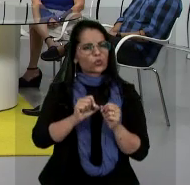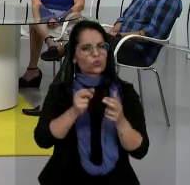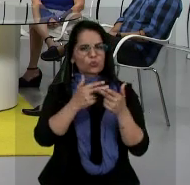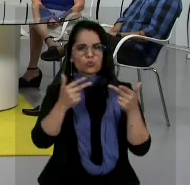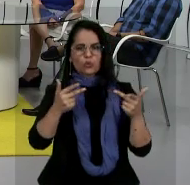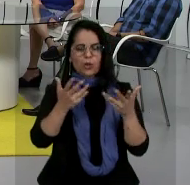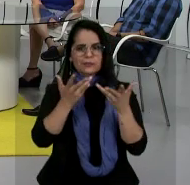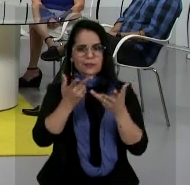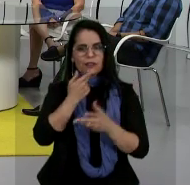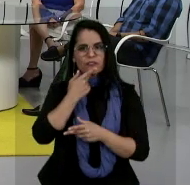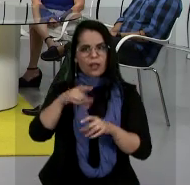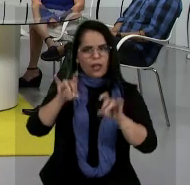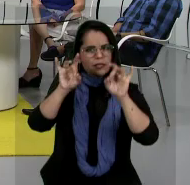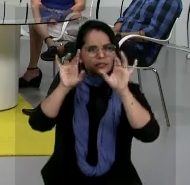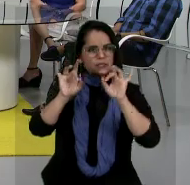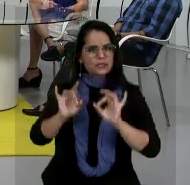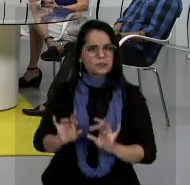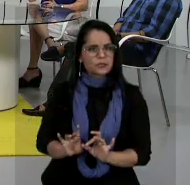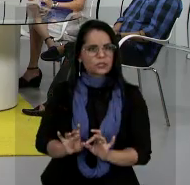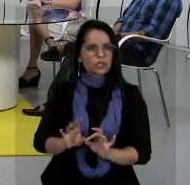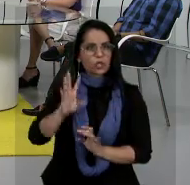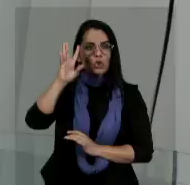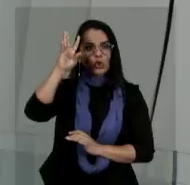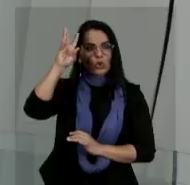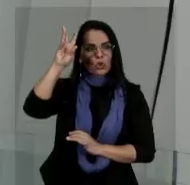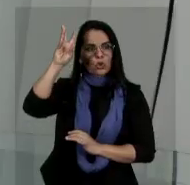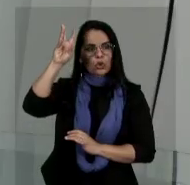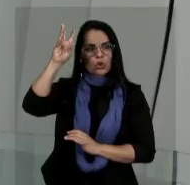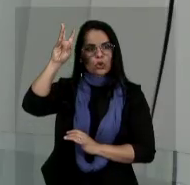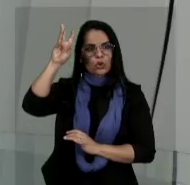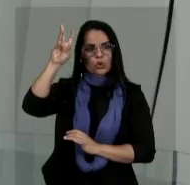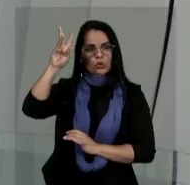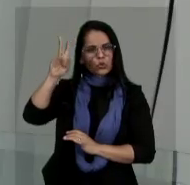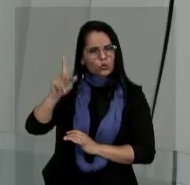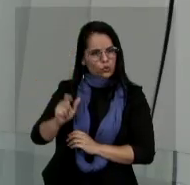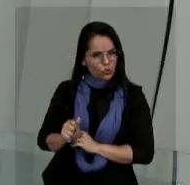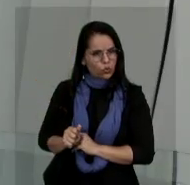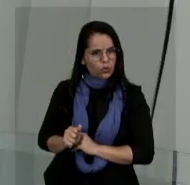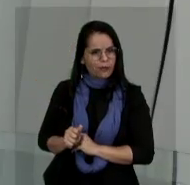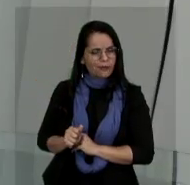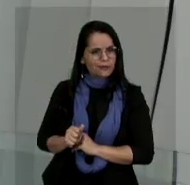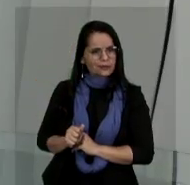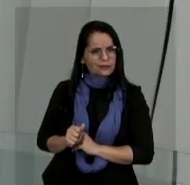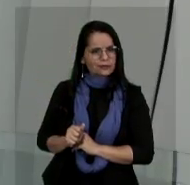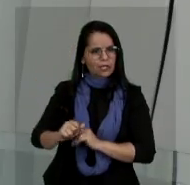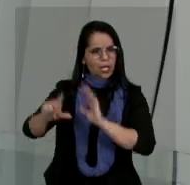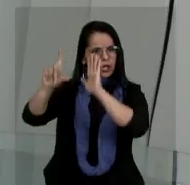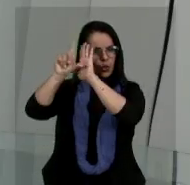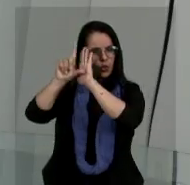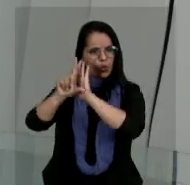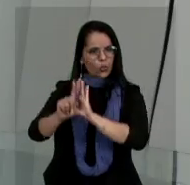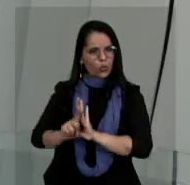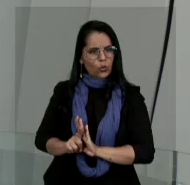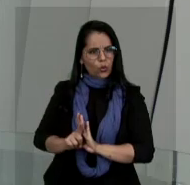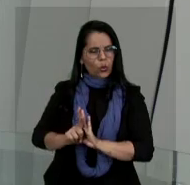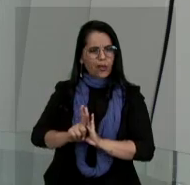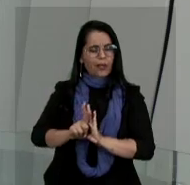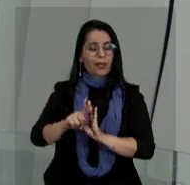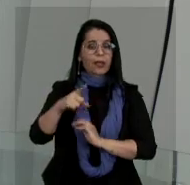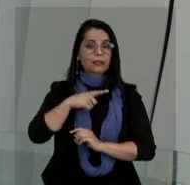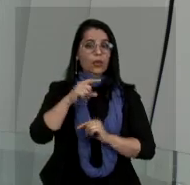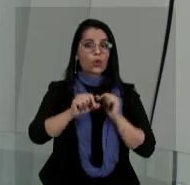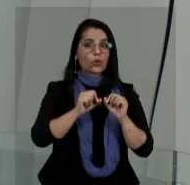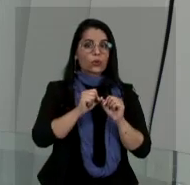você queira falar? Queira fazer alguma observação? Todas essas legislações que a gente